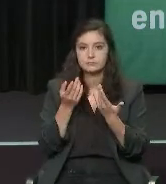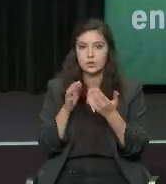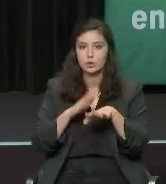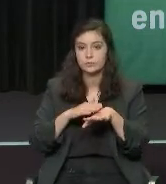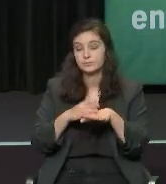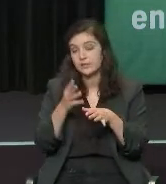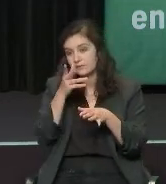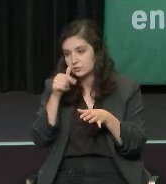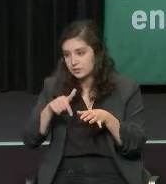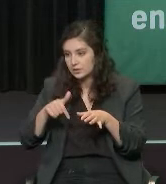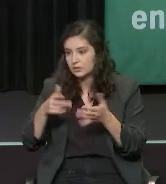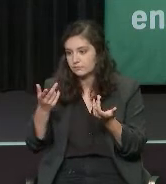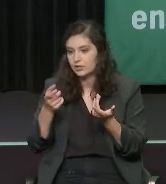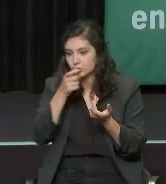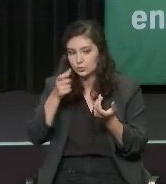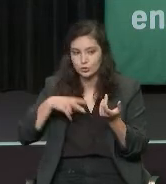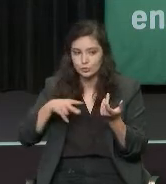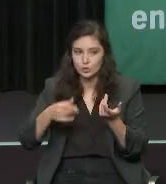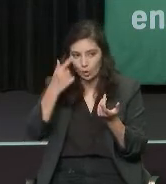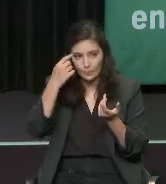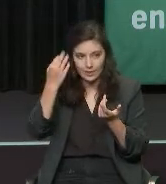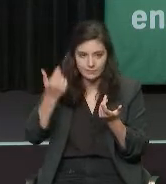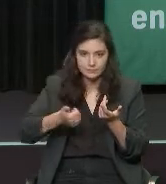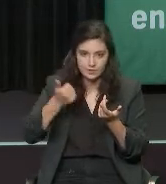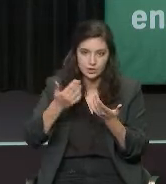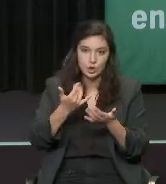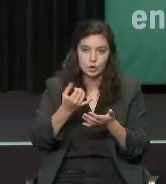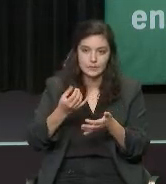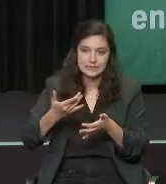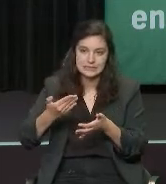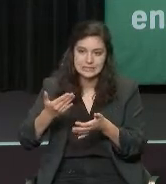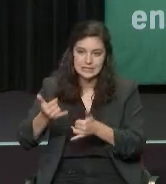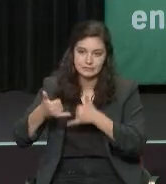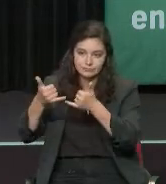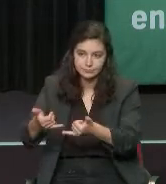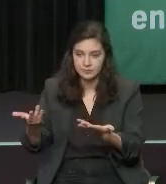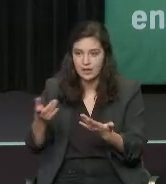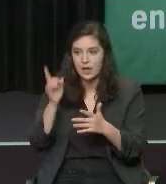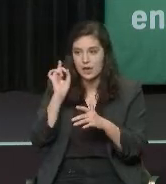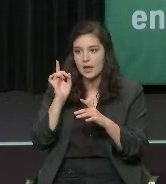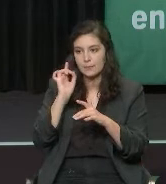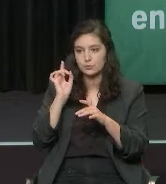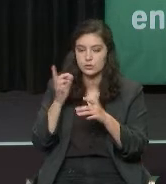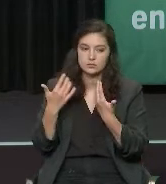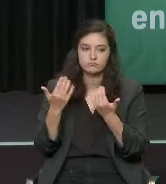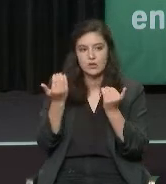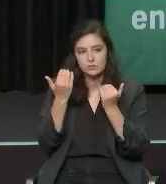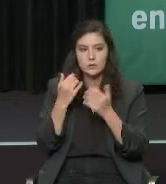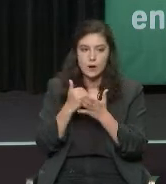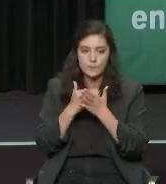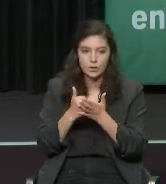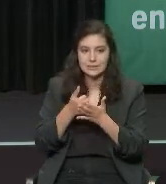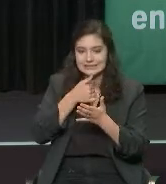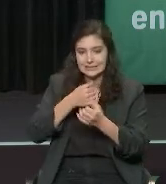pessoas em Portugal compreenderão e depois compreendem bem melhor depois de 2017. Portanto, é importante aqui, se calhar, ter alguma informação também a apoiar a